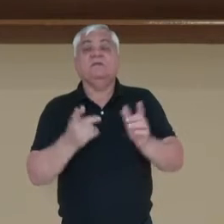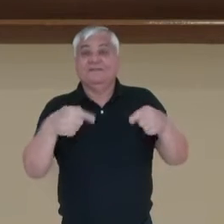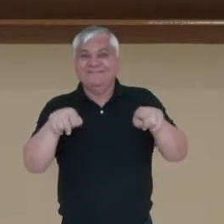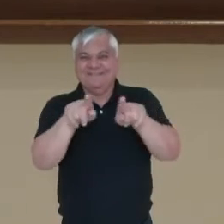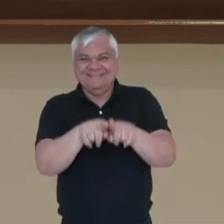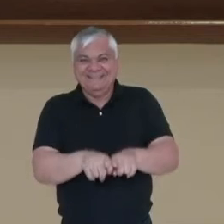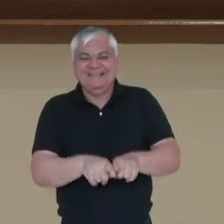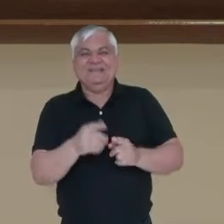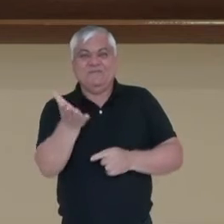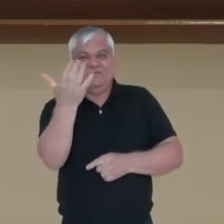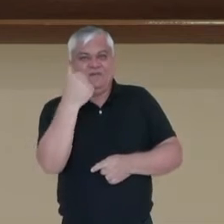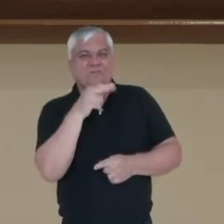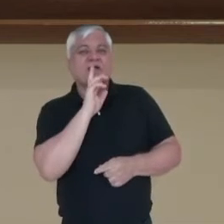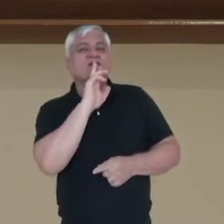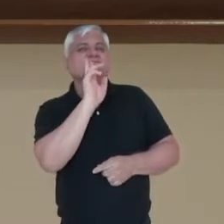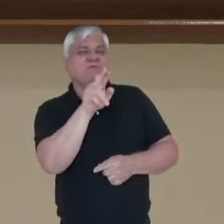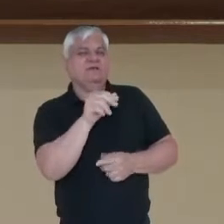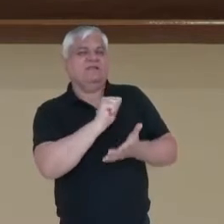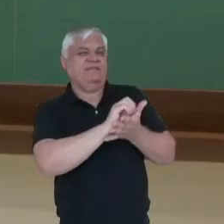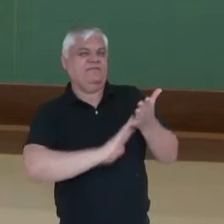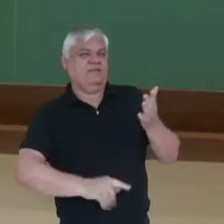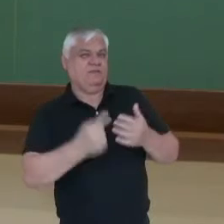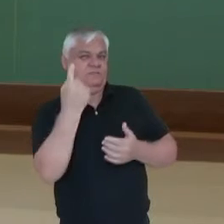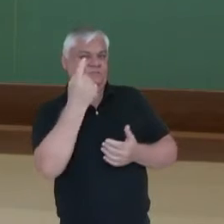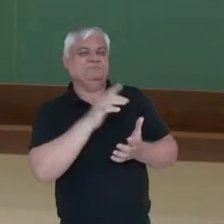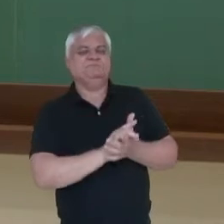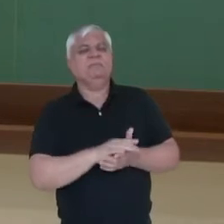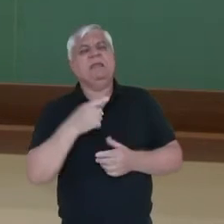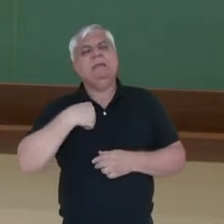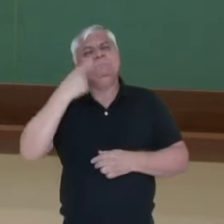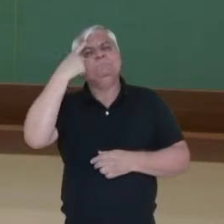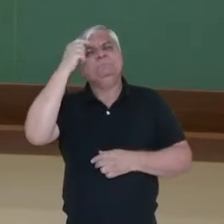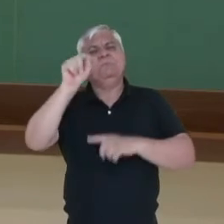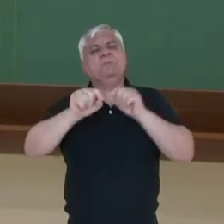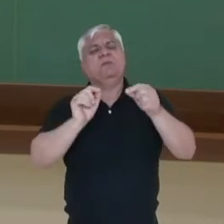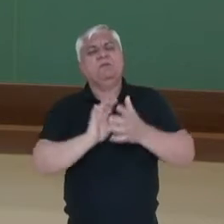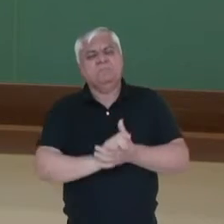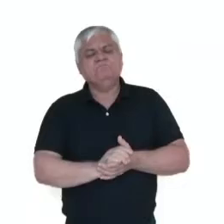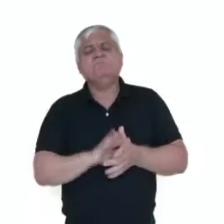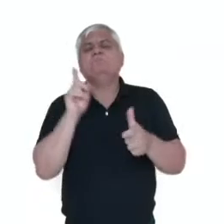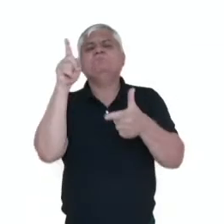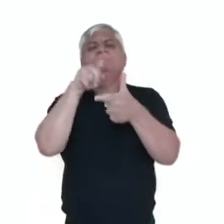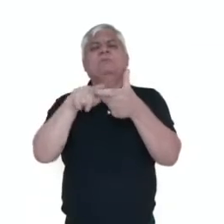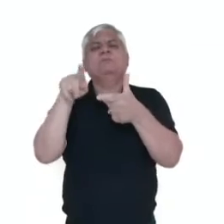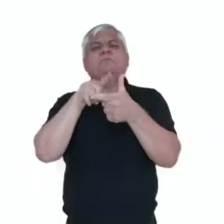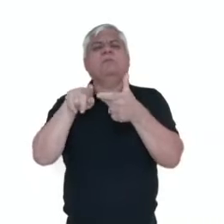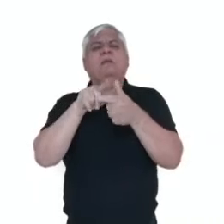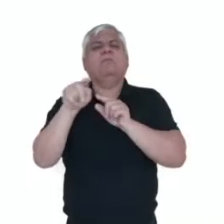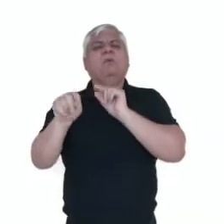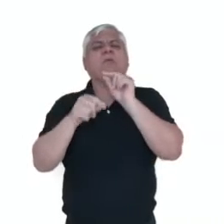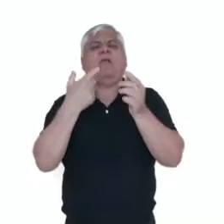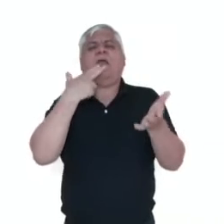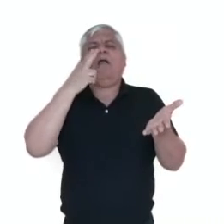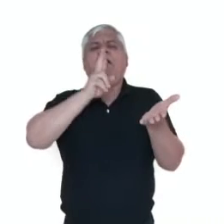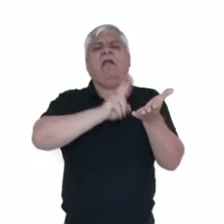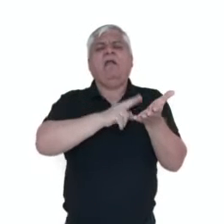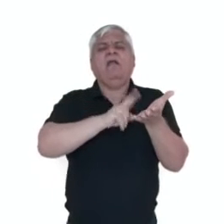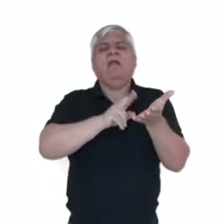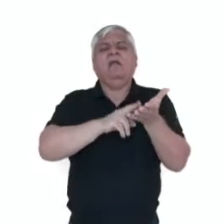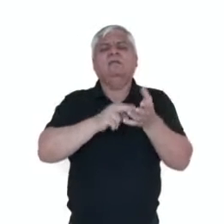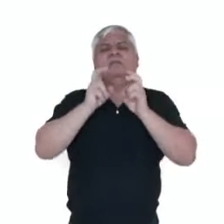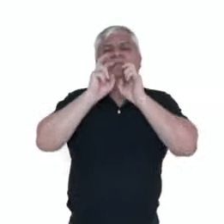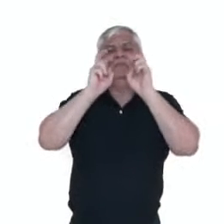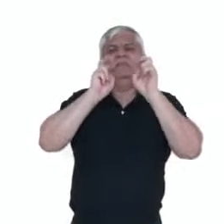Voltei a gabaritar contigo a atividade 1. Qual que é a ideia? Qual é o problema para o qual a carta pede solução? Então,